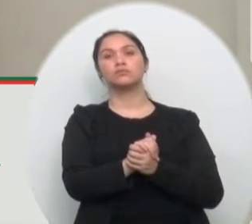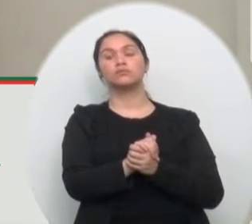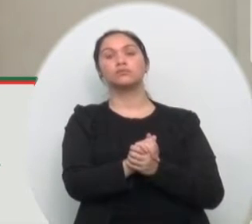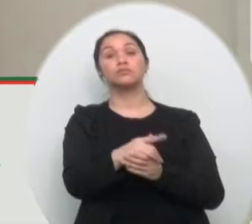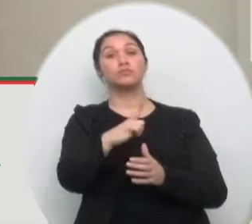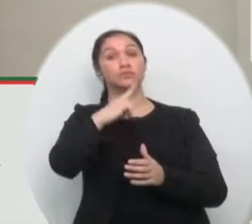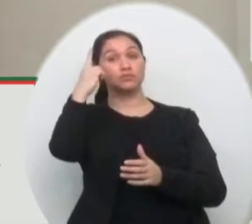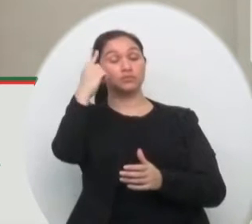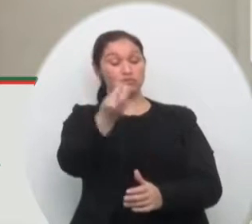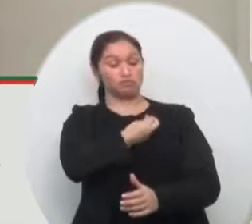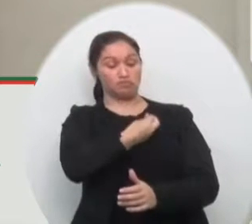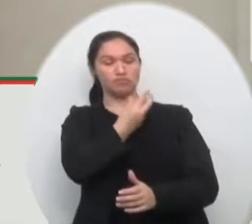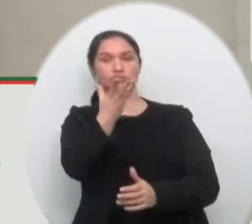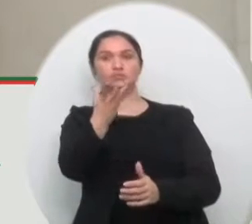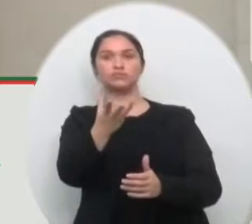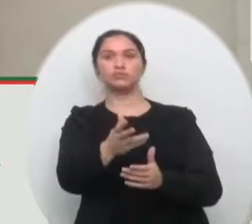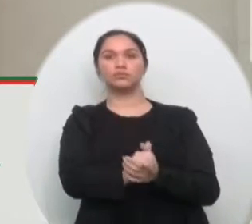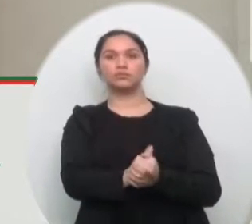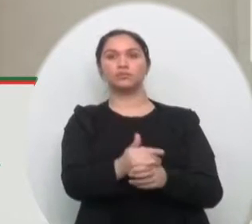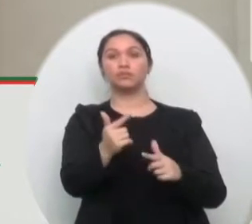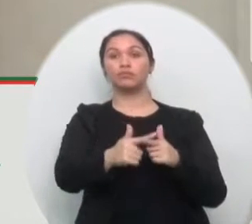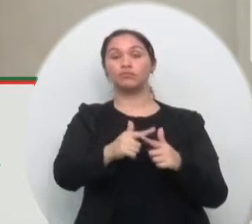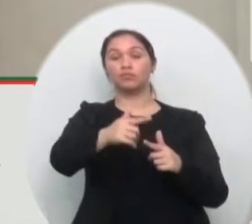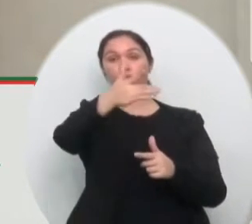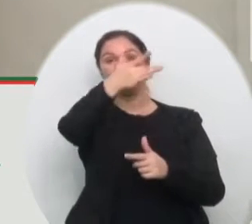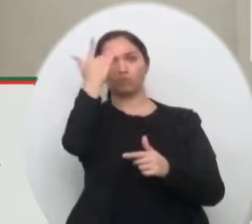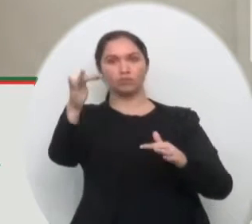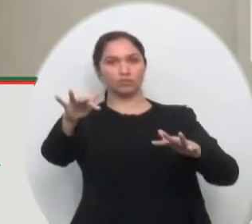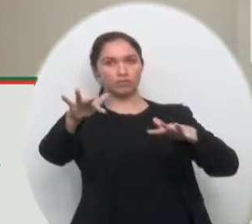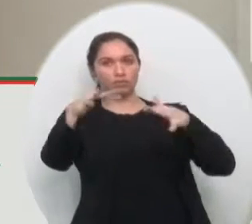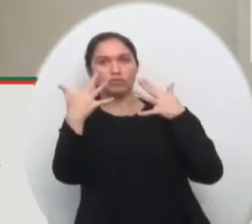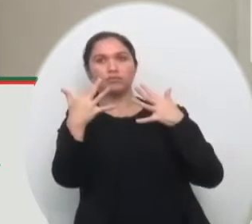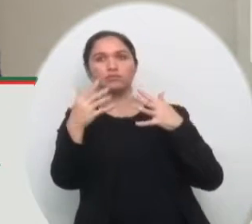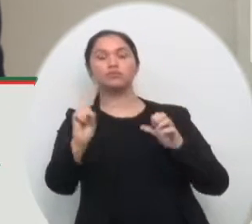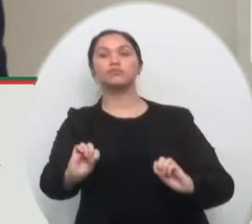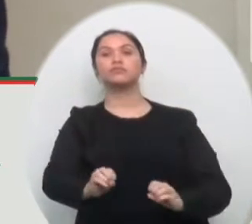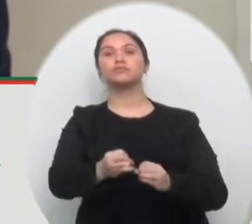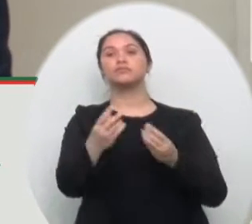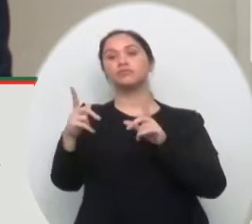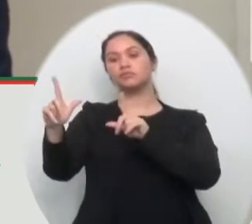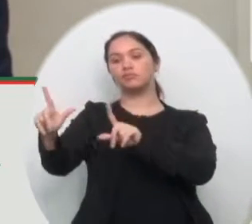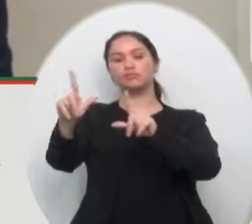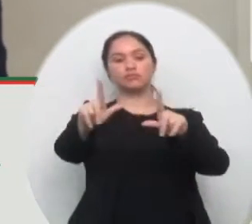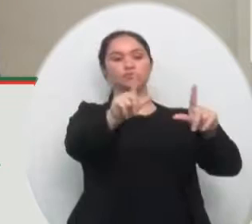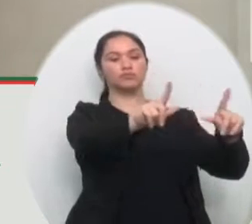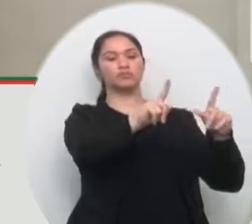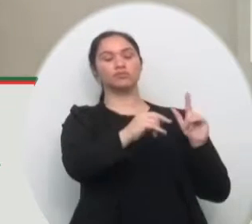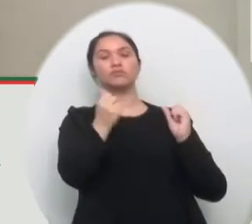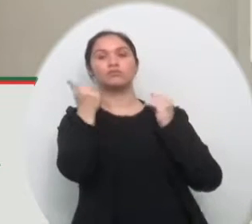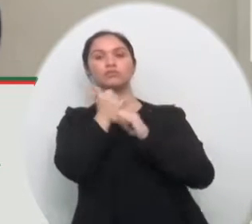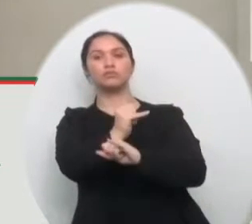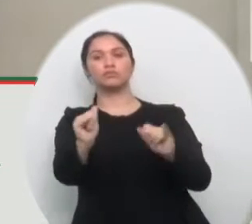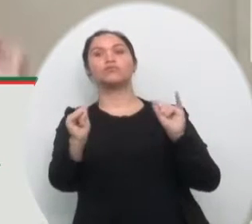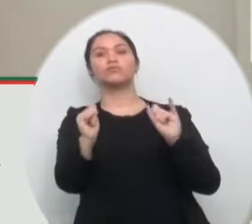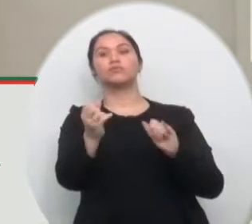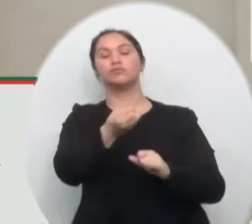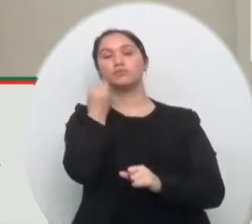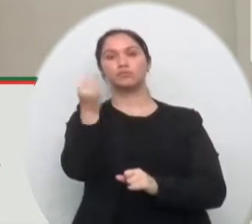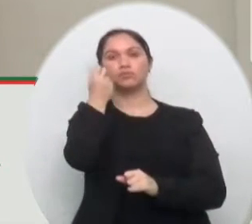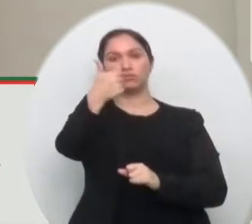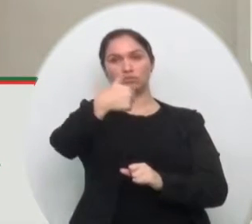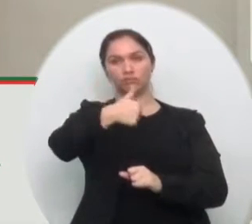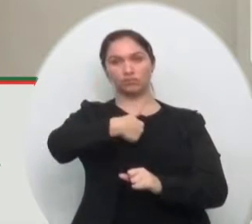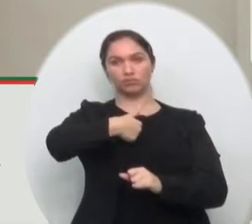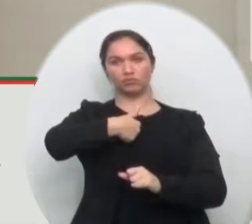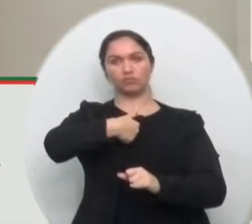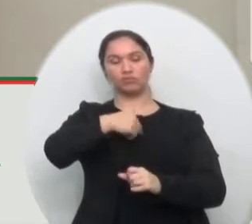vida. É um alerta para as pessoas. Então, eu sou favorável e parabenizo mais uma